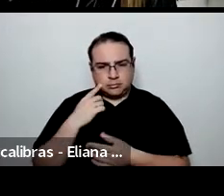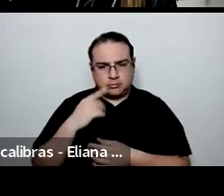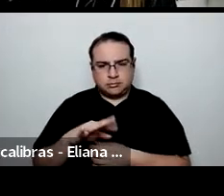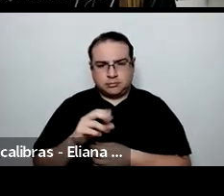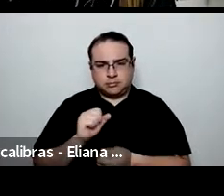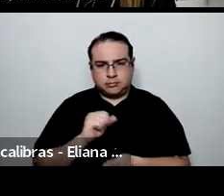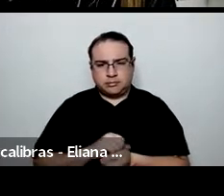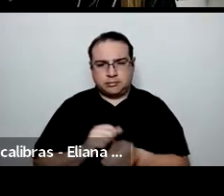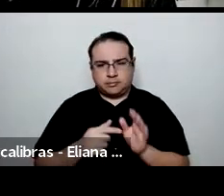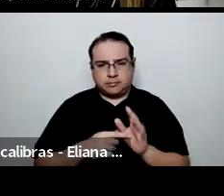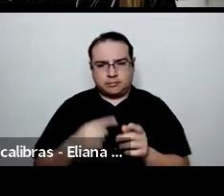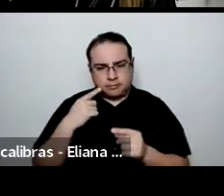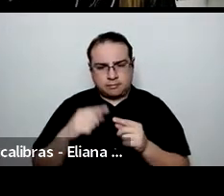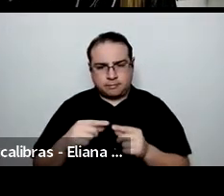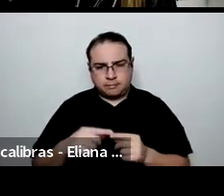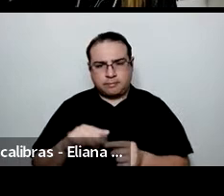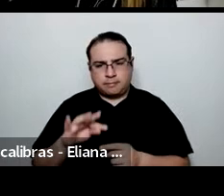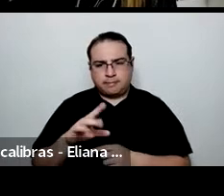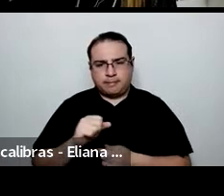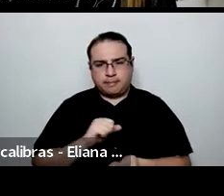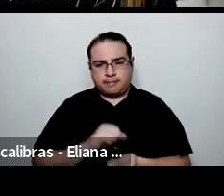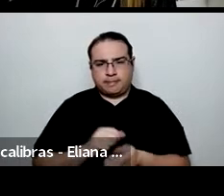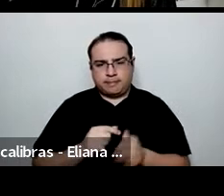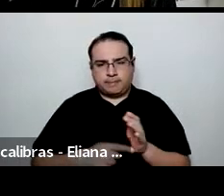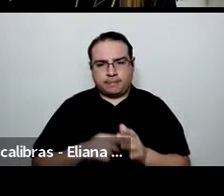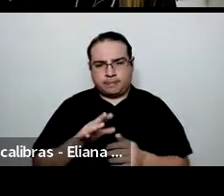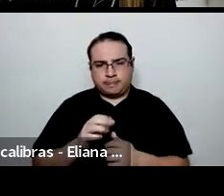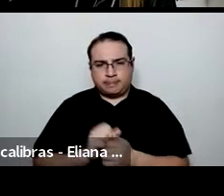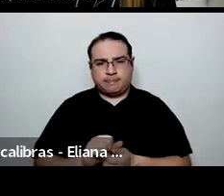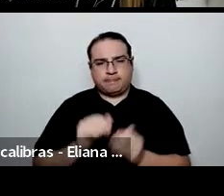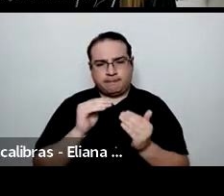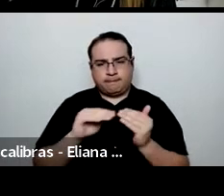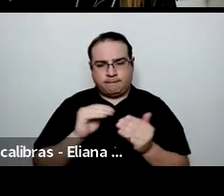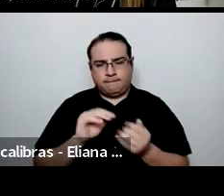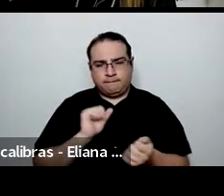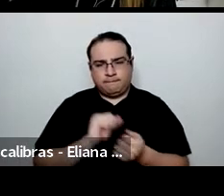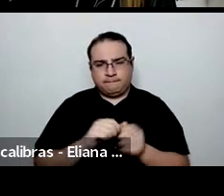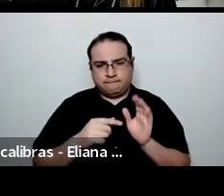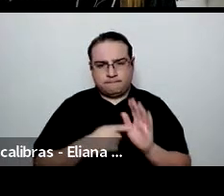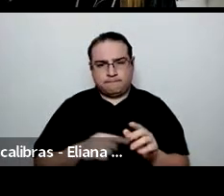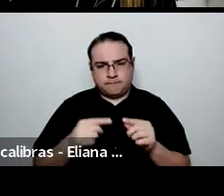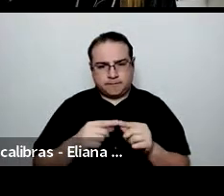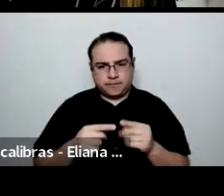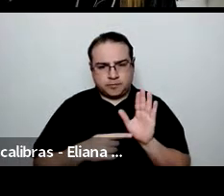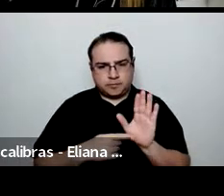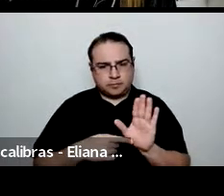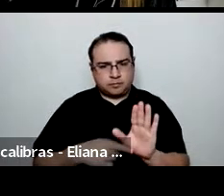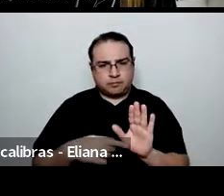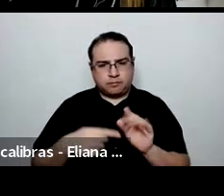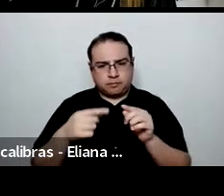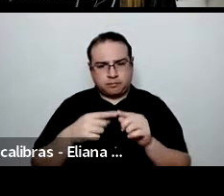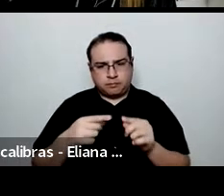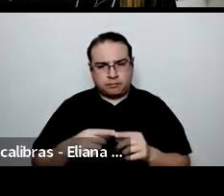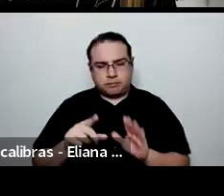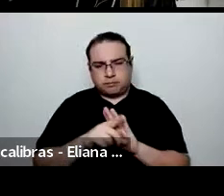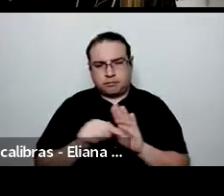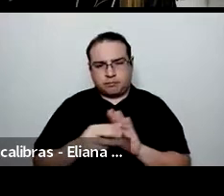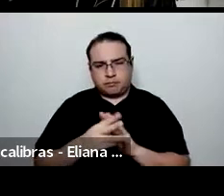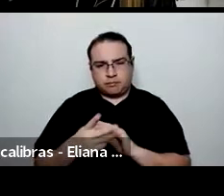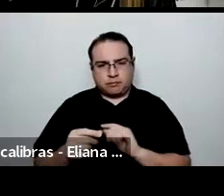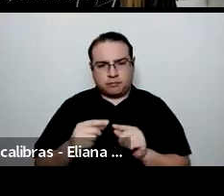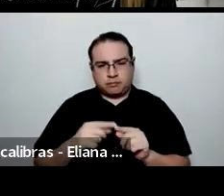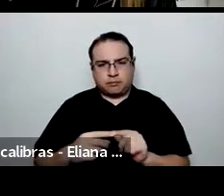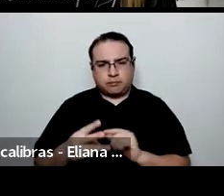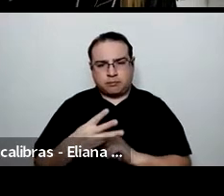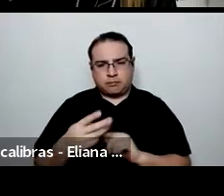Melo lançar aparecer oral em banco a decisão de primeiro grau julgou parcialmente procedente a representação nos termos do artigo 36